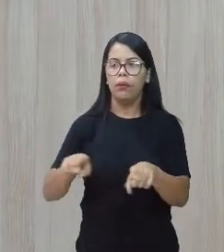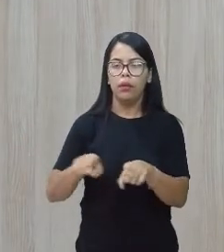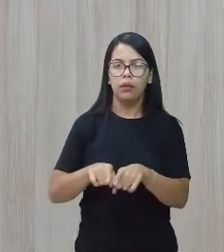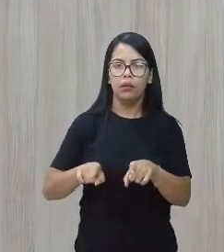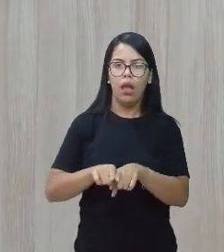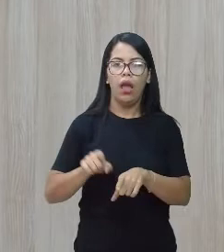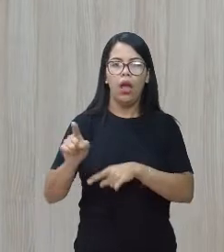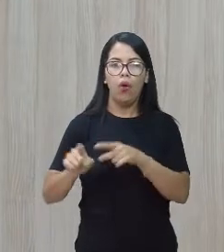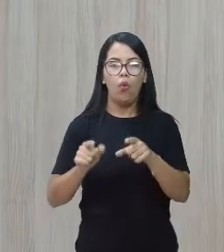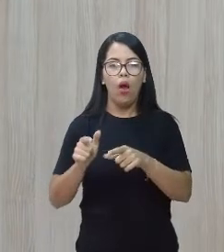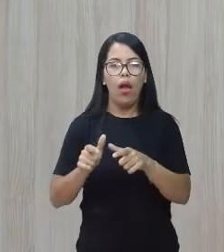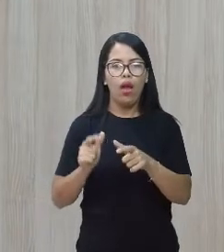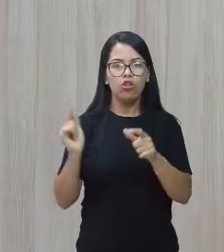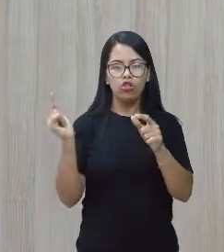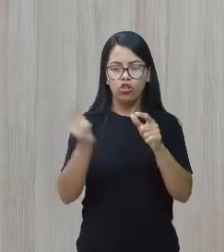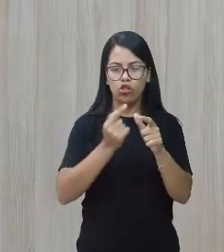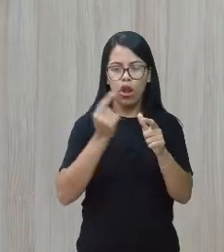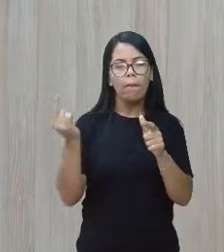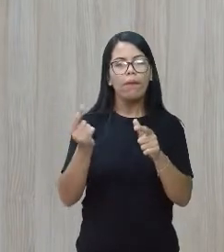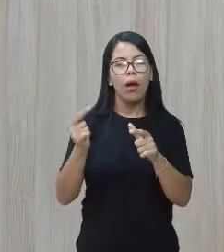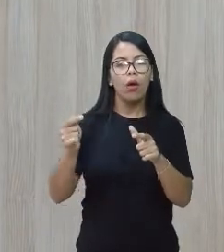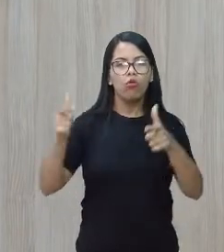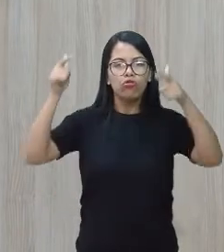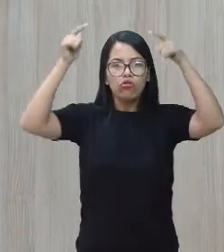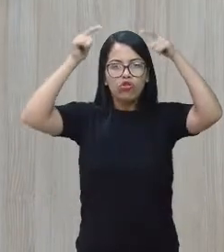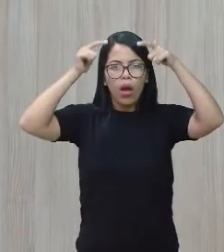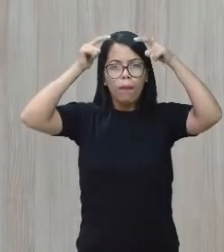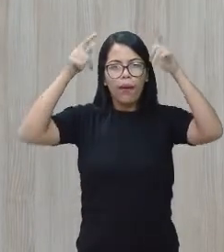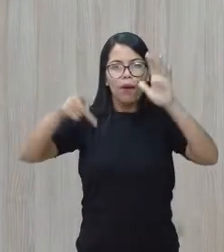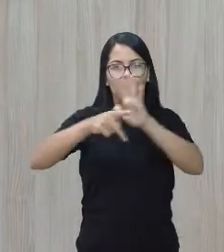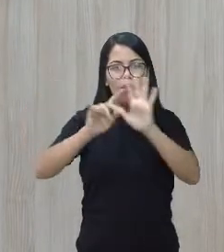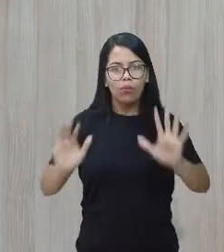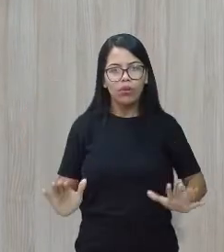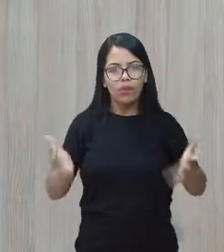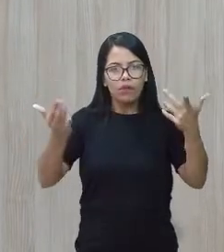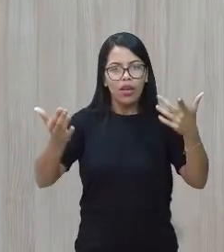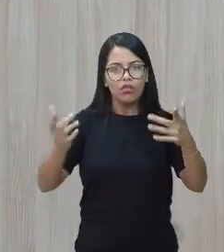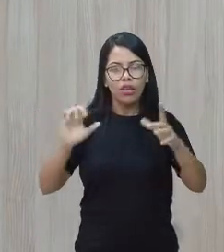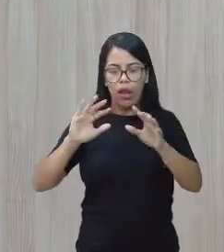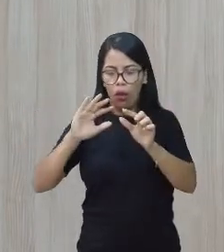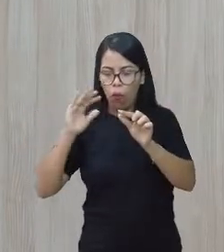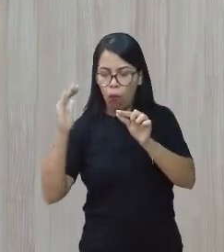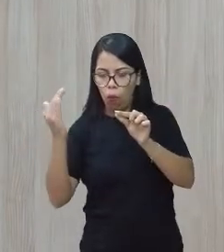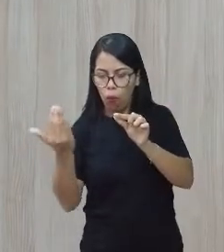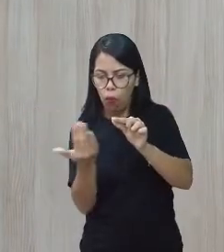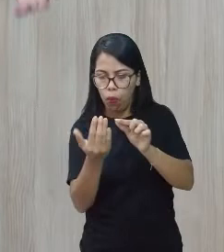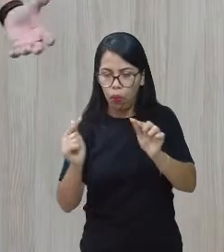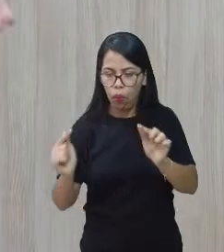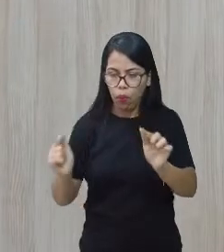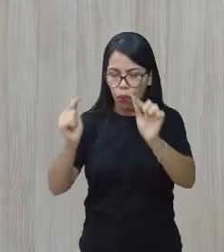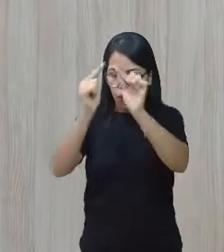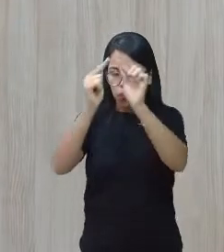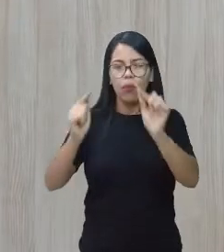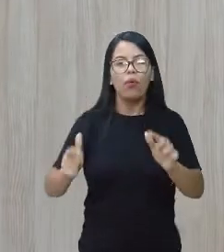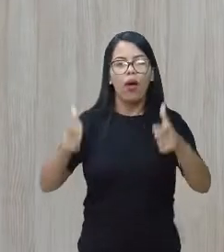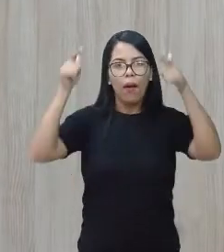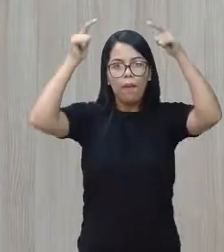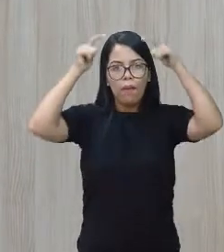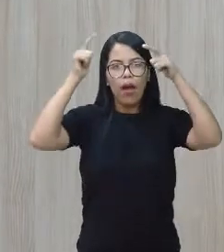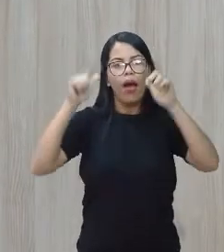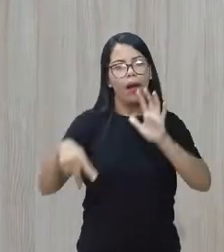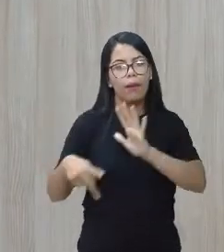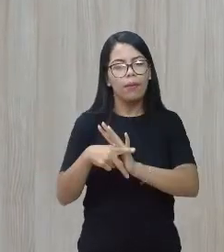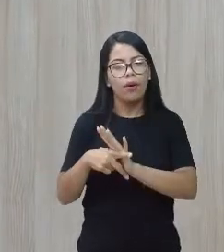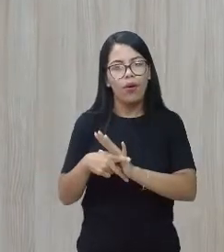festa, né? De aniversário, também tem o formato de curva, né? Aquilo ali é um sólido geométrico que é um corpo